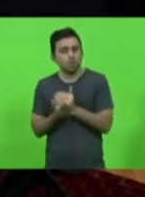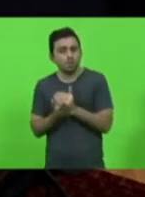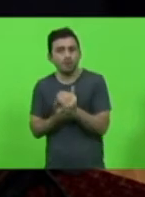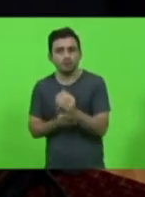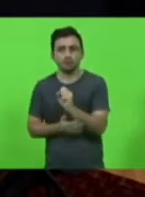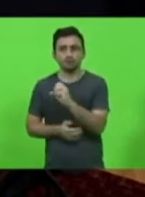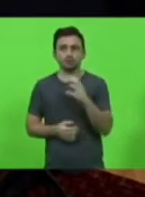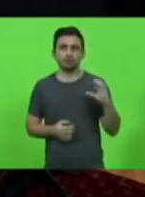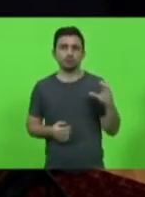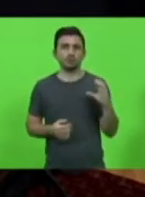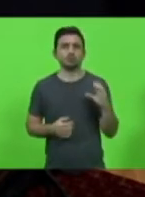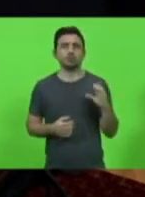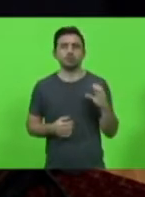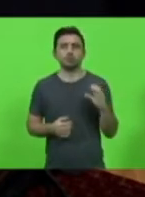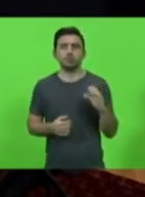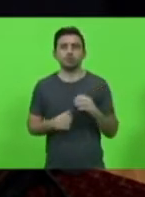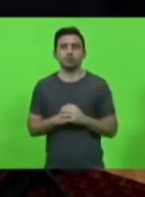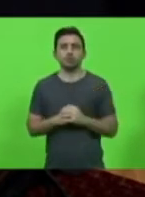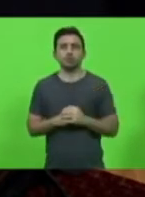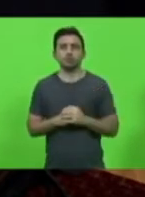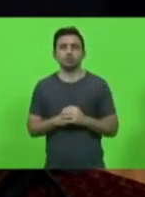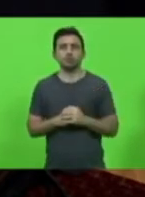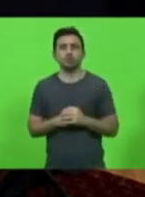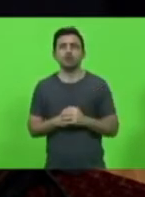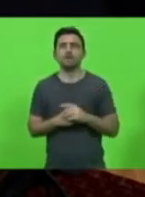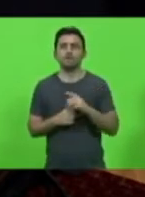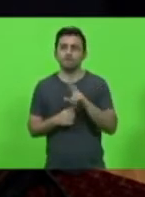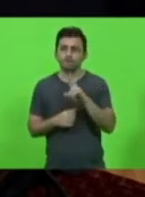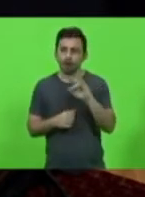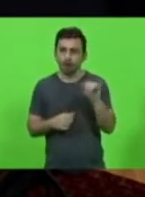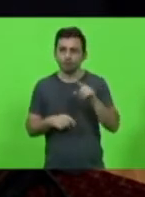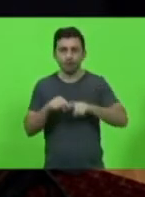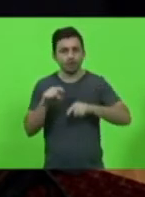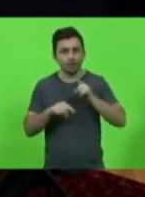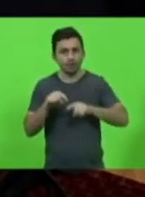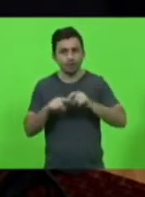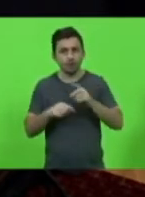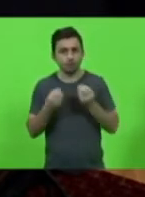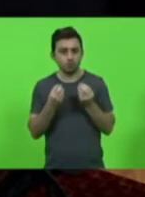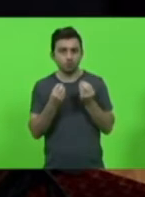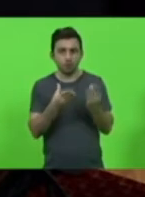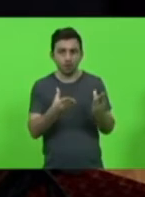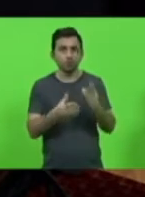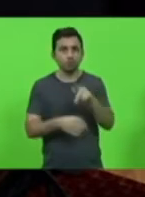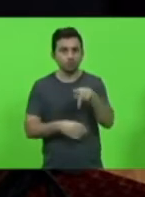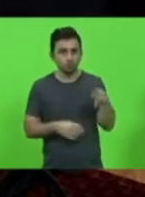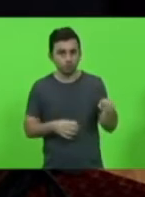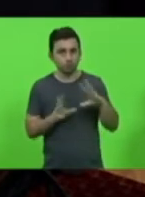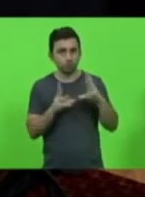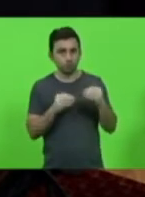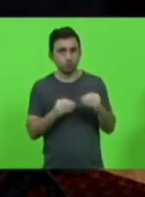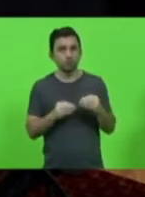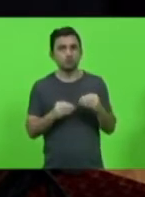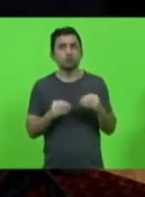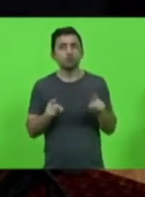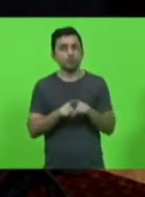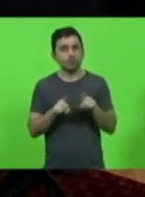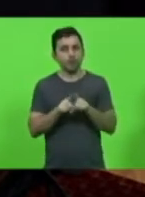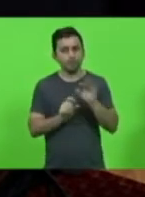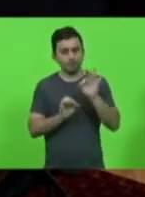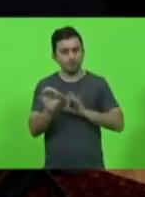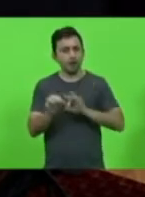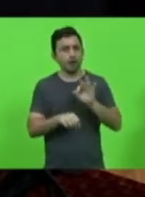Catarina, que passa pela instrumentalização dos professores, bem como também preparo